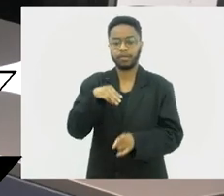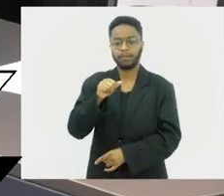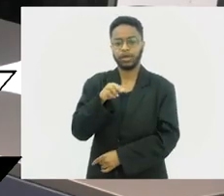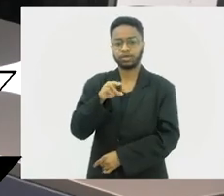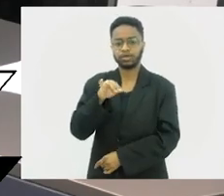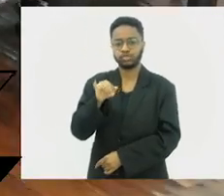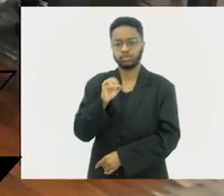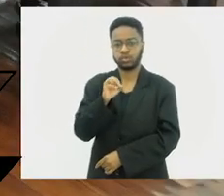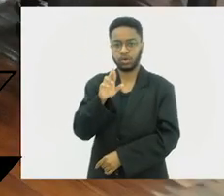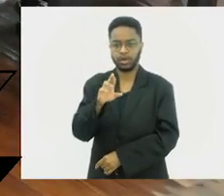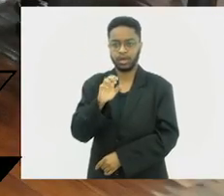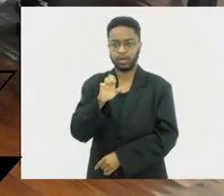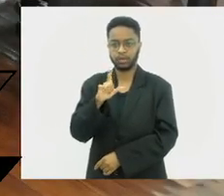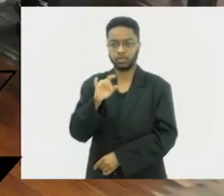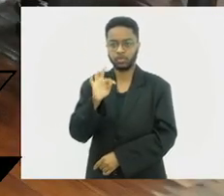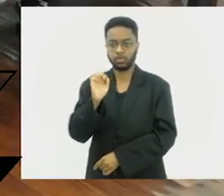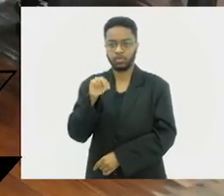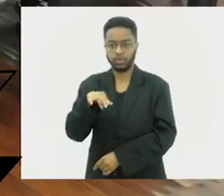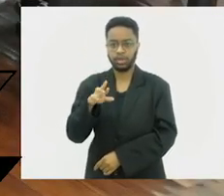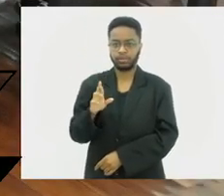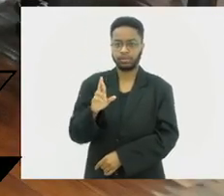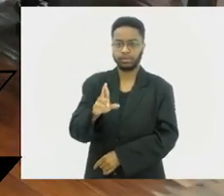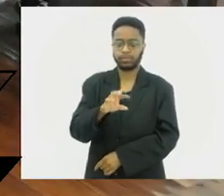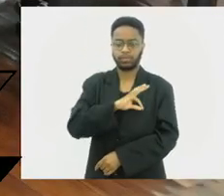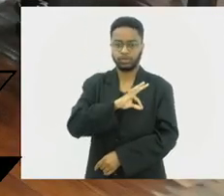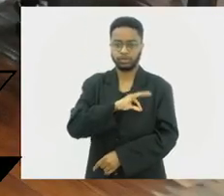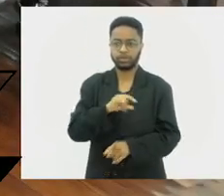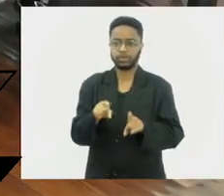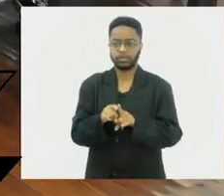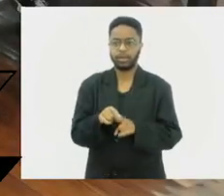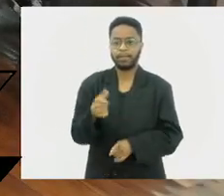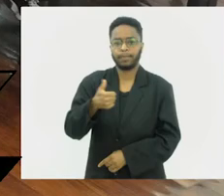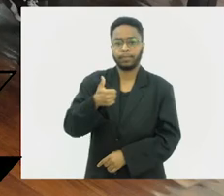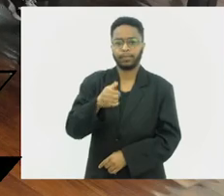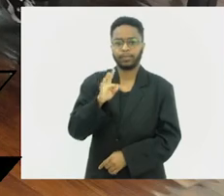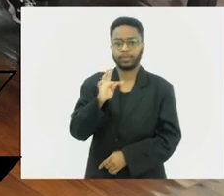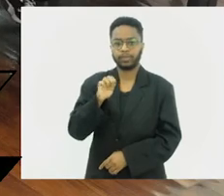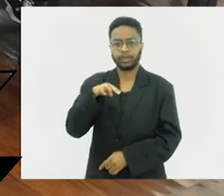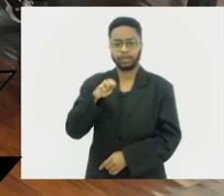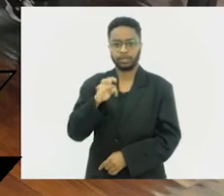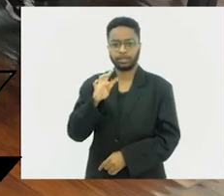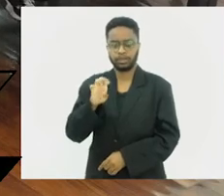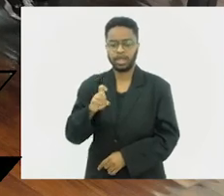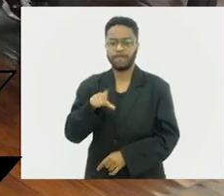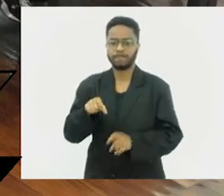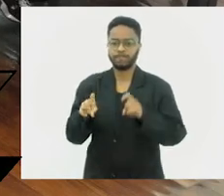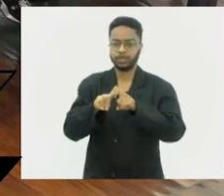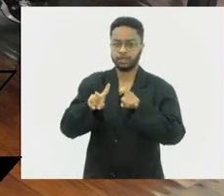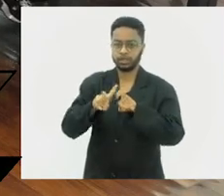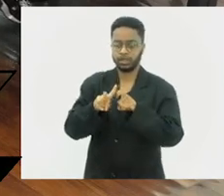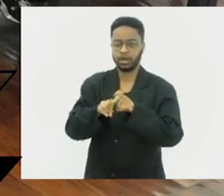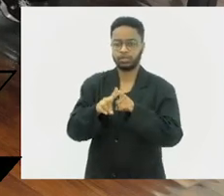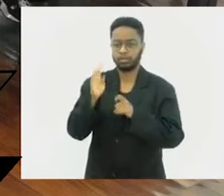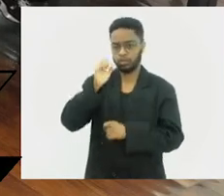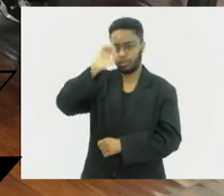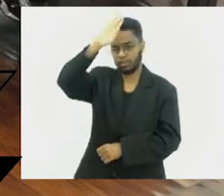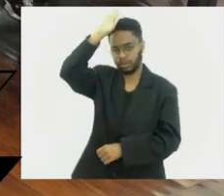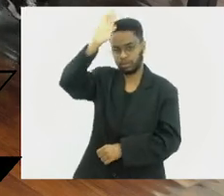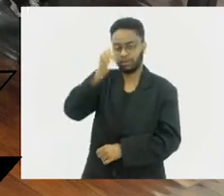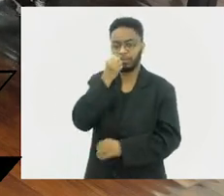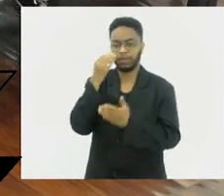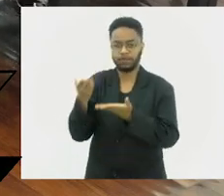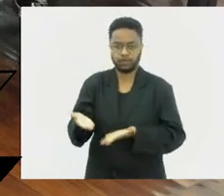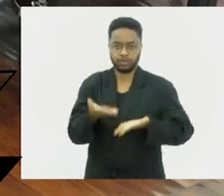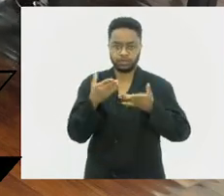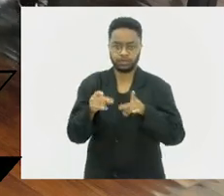Militar. Primeira Tenente Fabiana Cristina, veterinária do Corpo de Bombeiros, seja muito bem-vinda. Alessandra